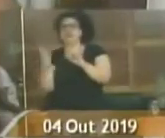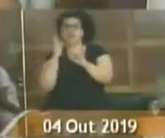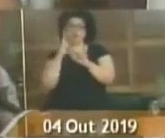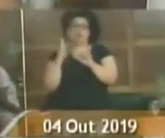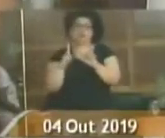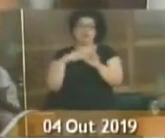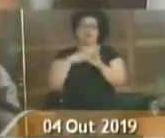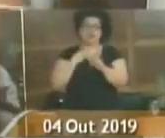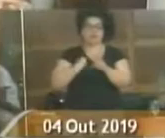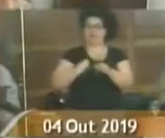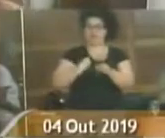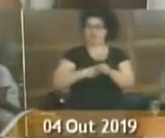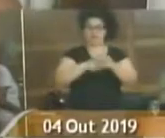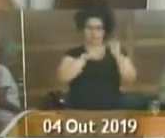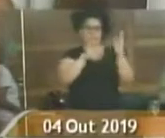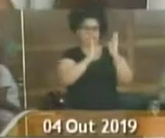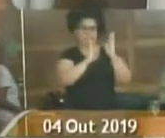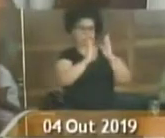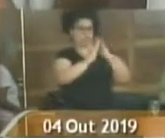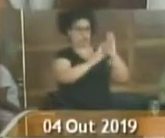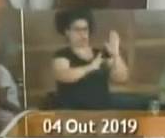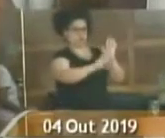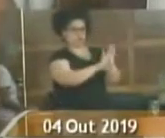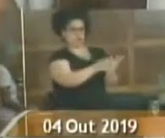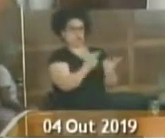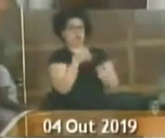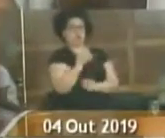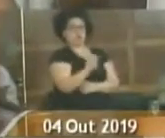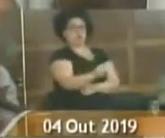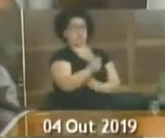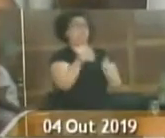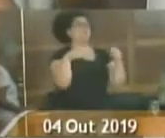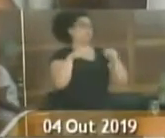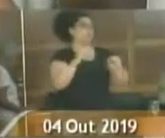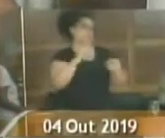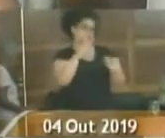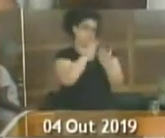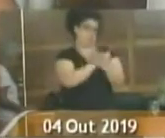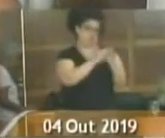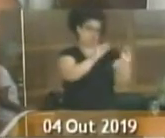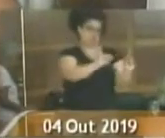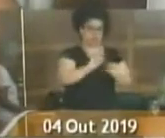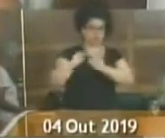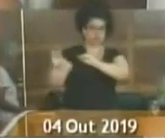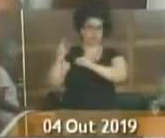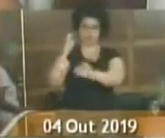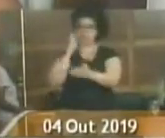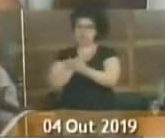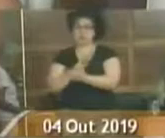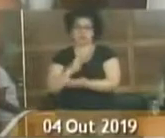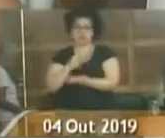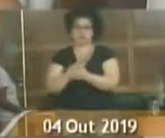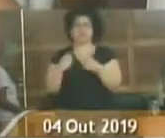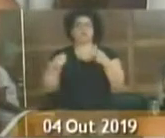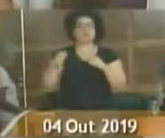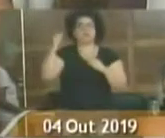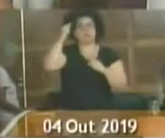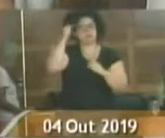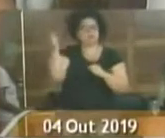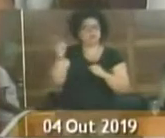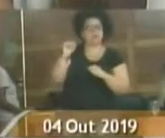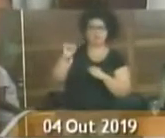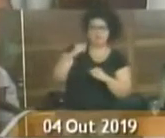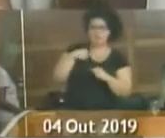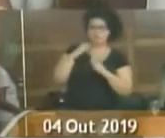toda estruturada, sempre vai existir a possibilidade de você se mudar do imóvel que você está, sempre, e isso tem que ser avaliado. Será que eu vou